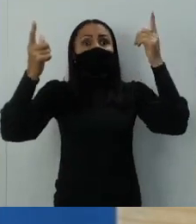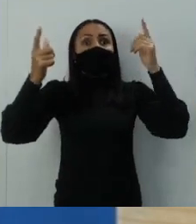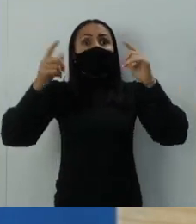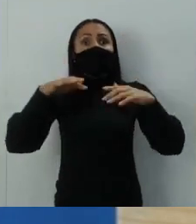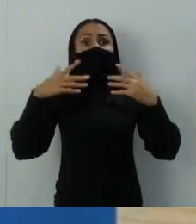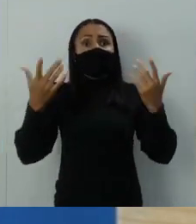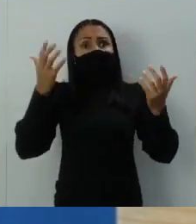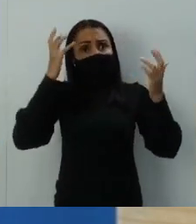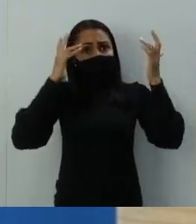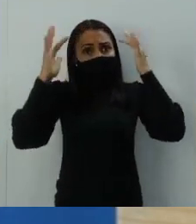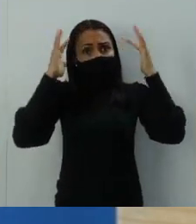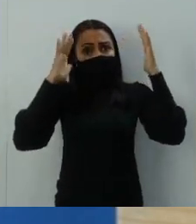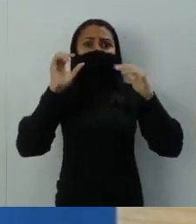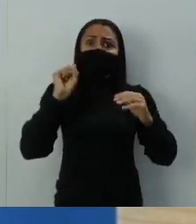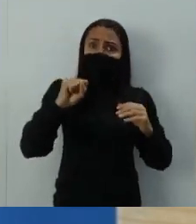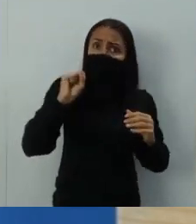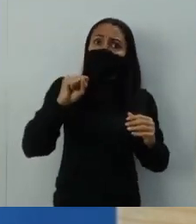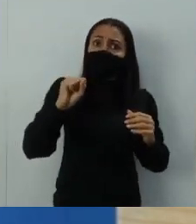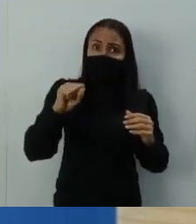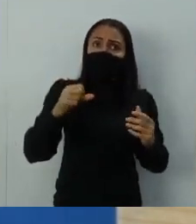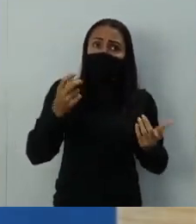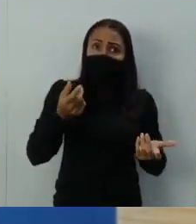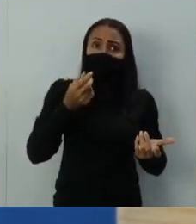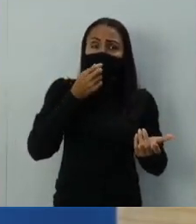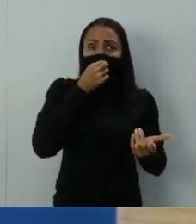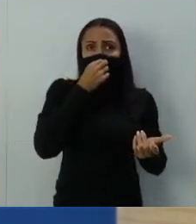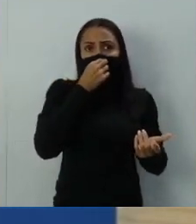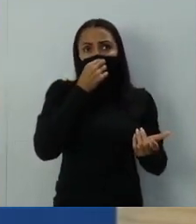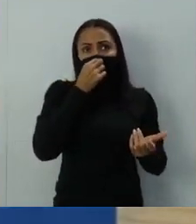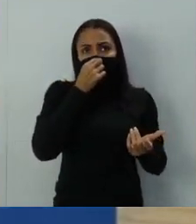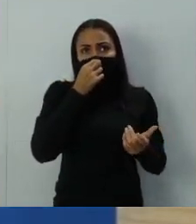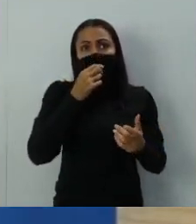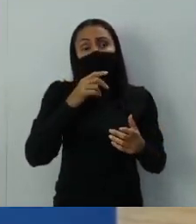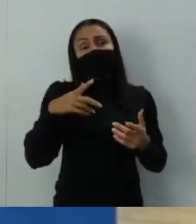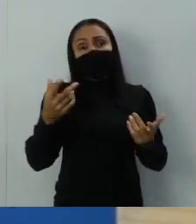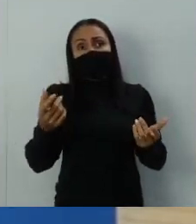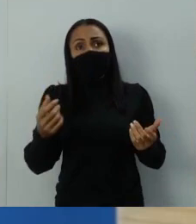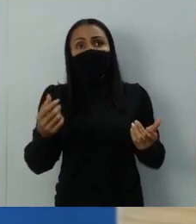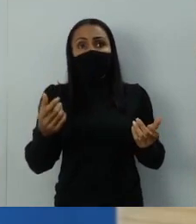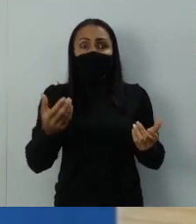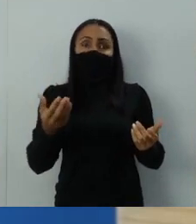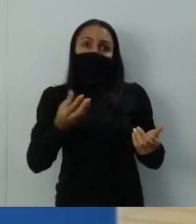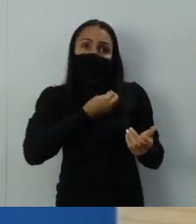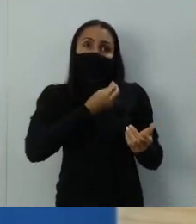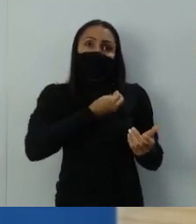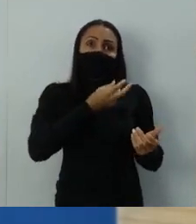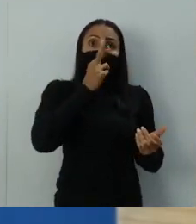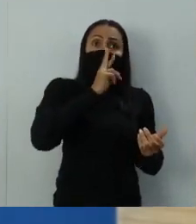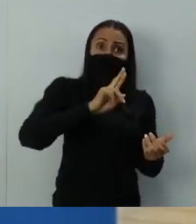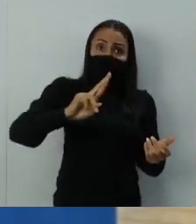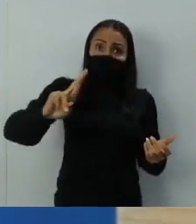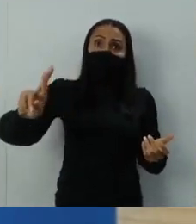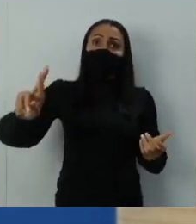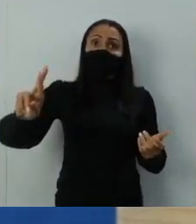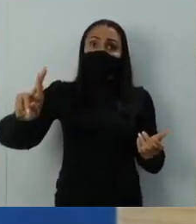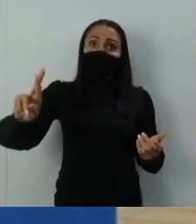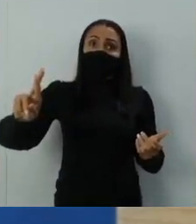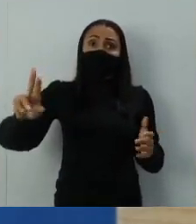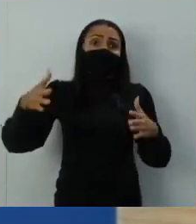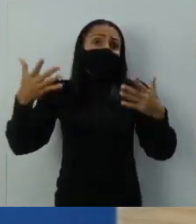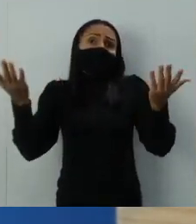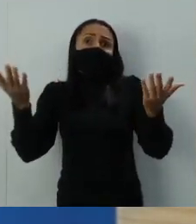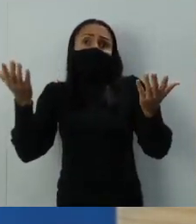Sim. Então, se existe uma religião, qual a ideologia dessa religião? Se existe uma política,